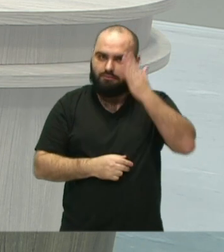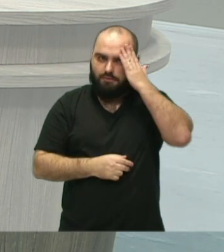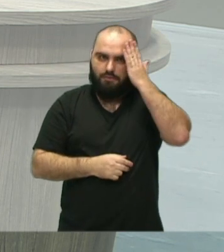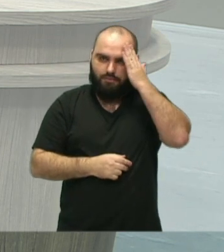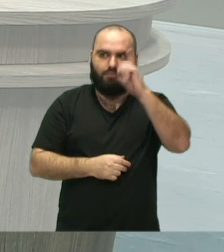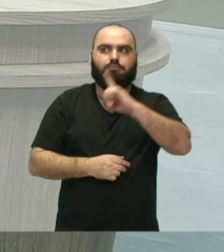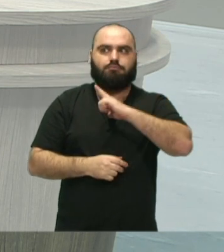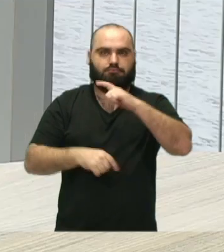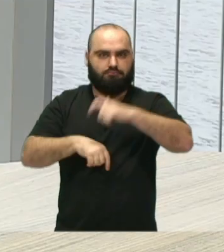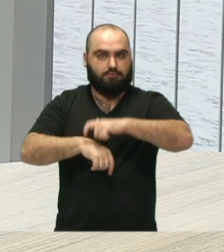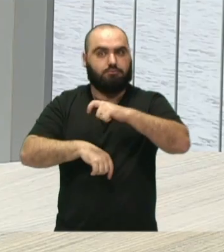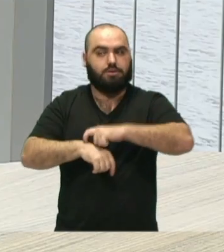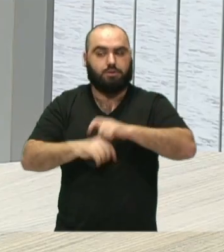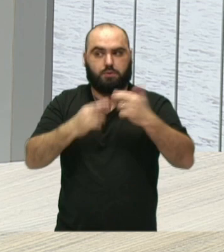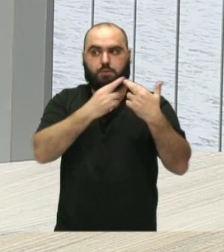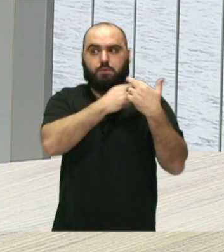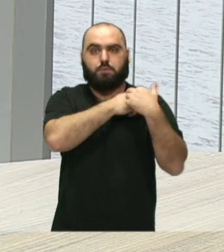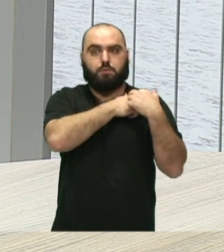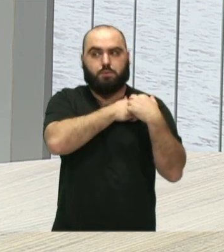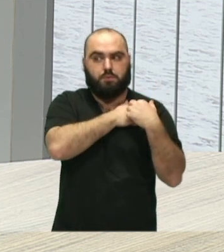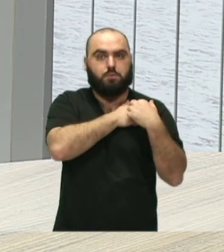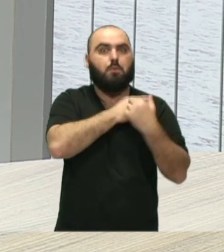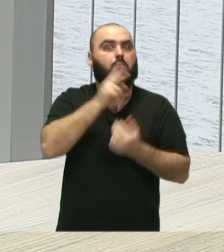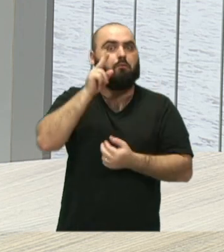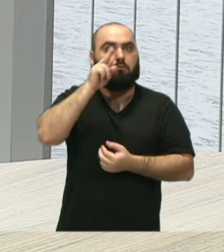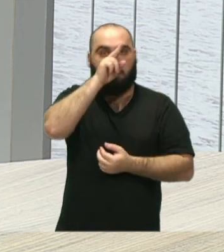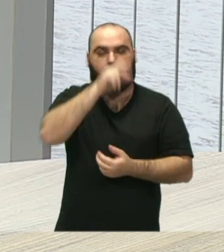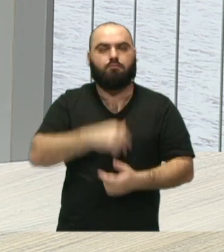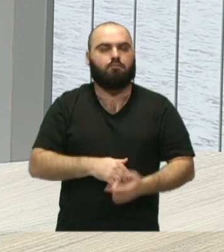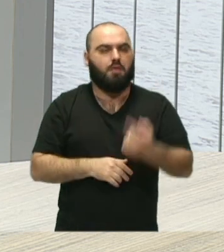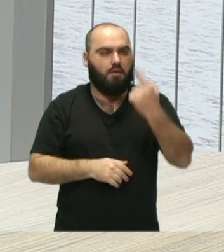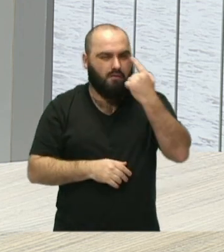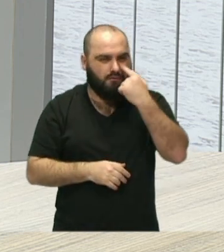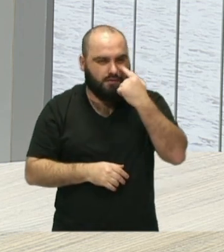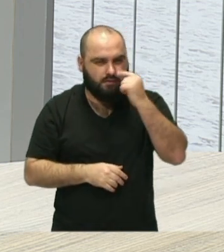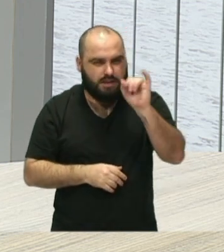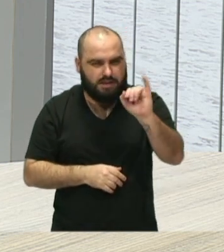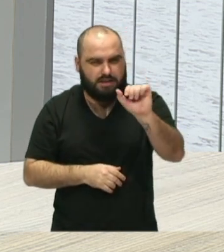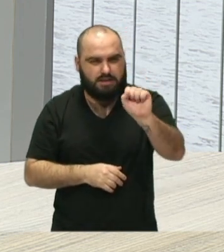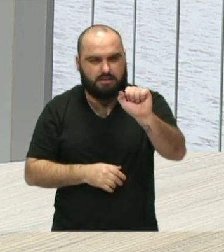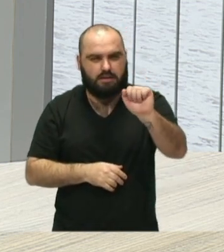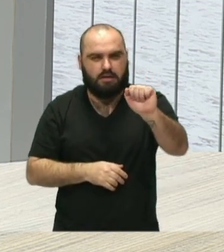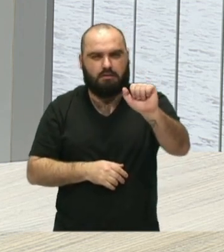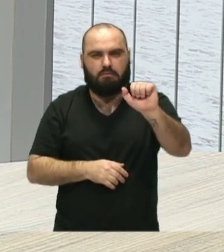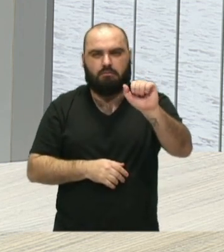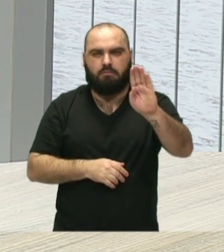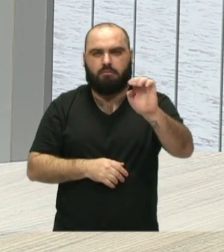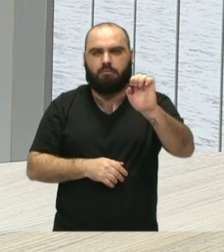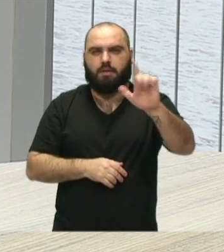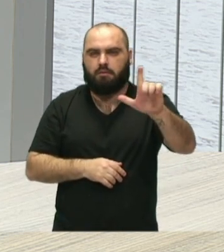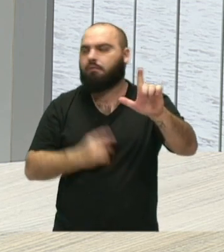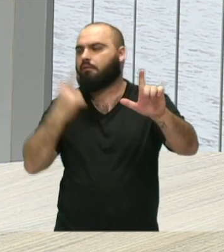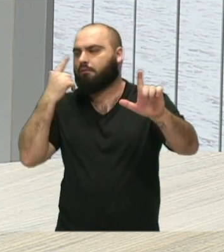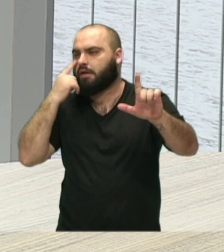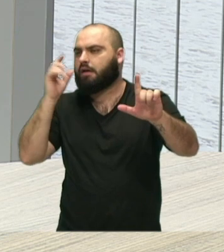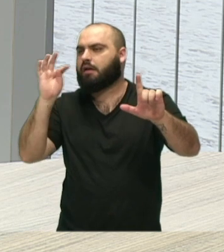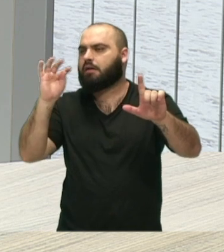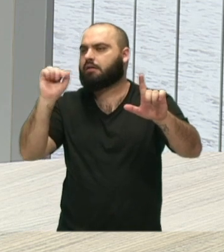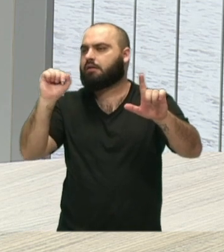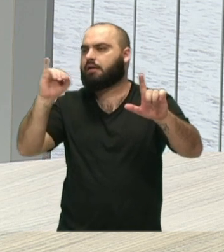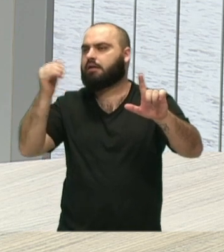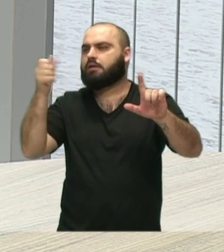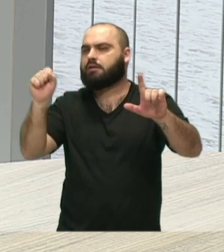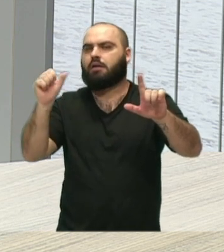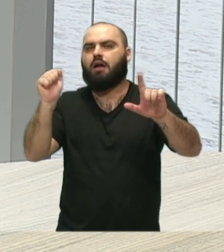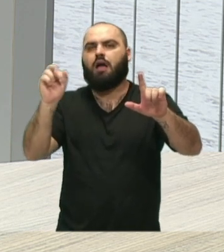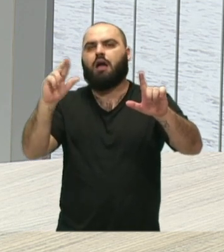determinados momentos da vida. Outro dia eu vi Isabel Filardes falando a respeito disso, eu vi a Thais Araújo falando a respeito disso,